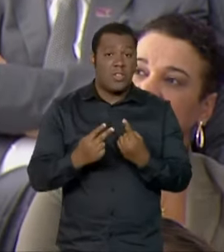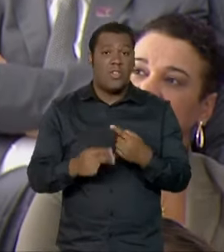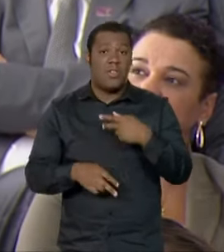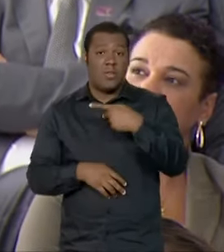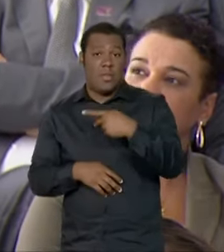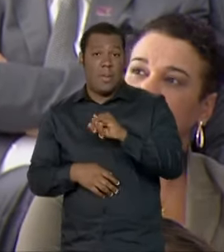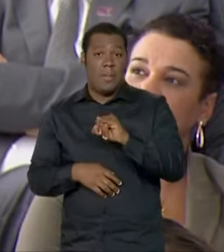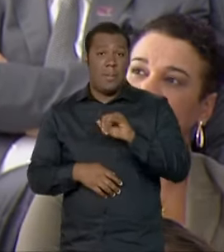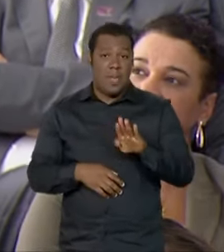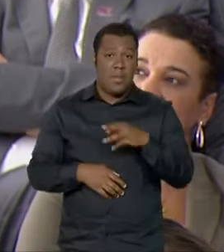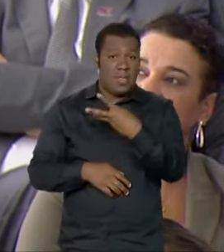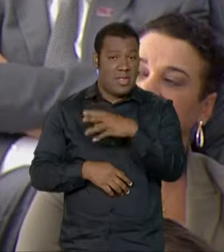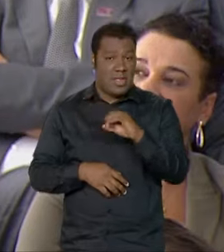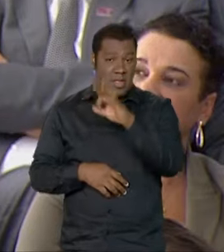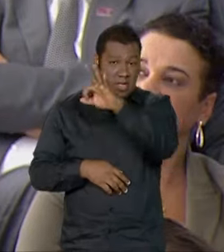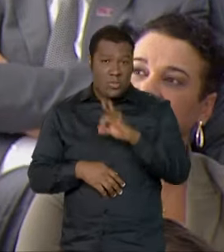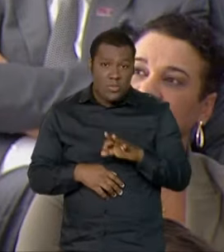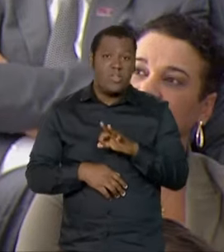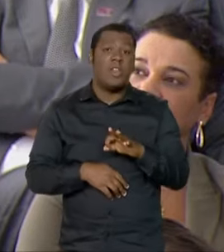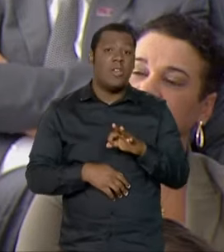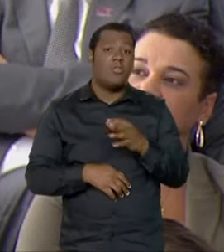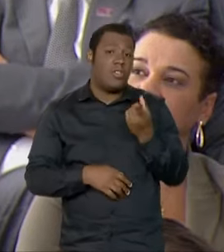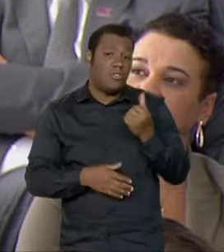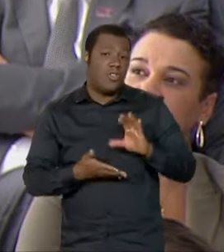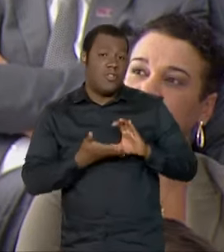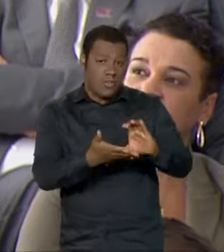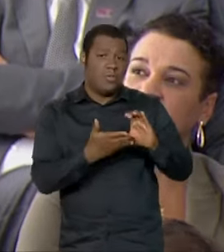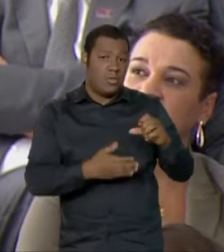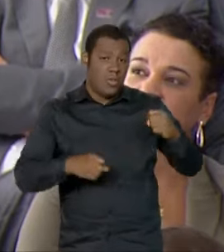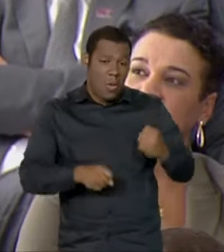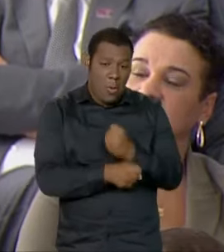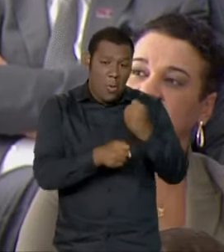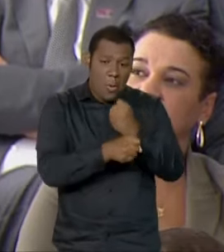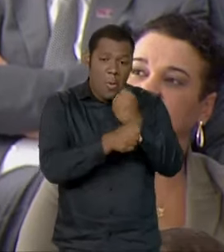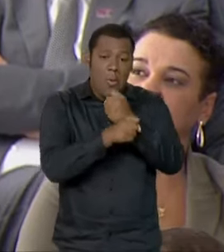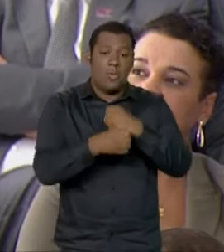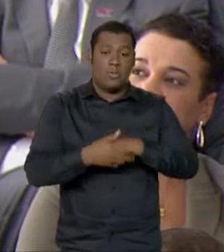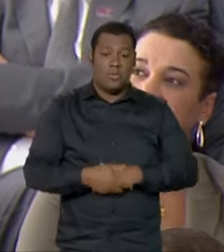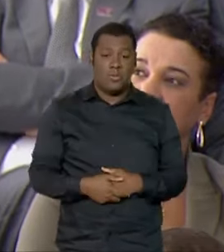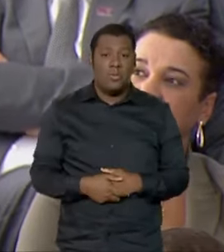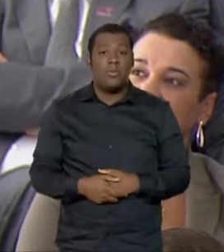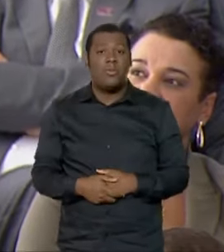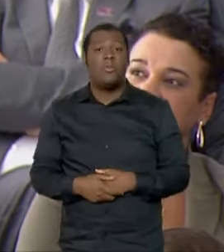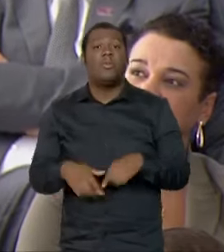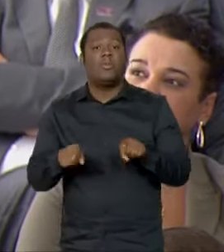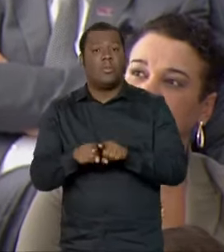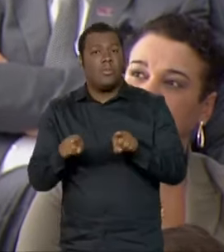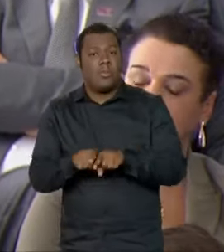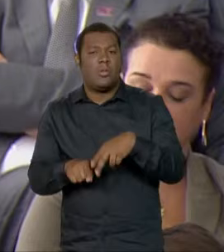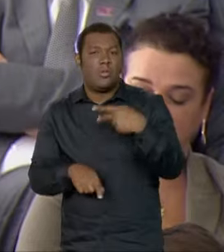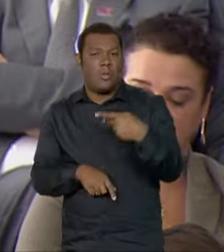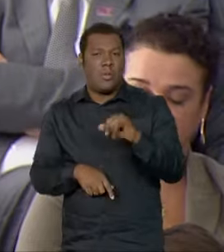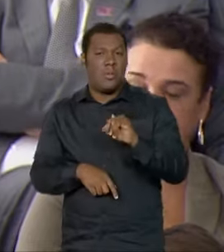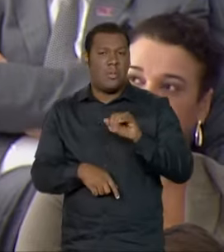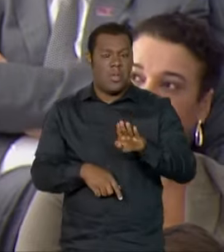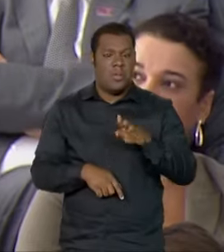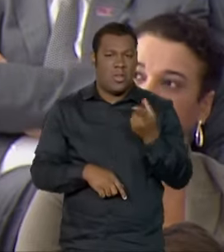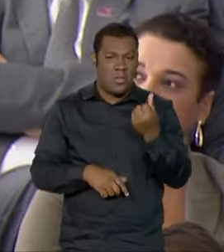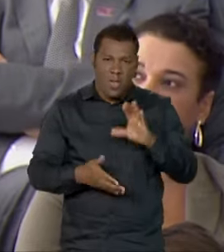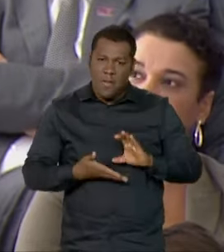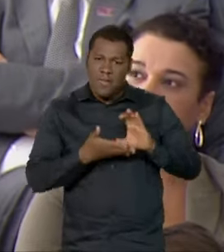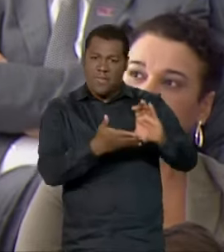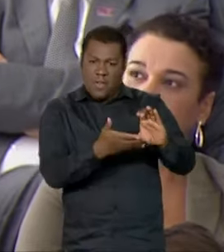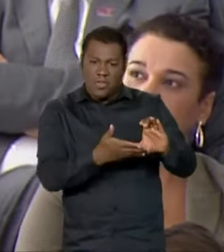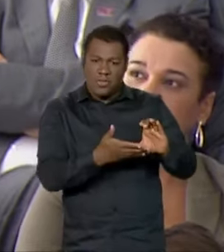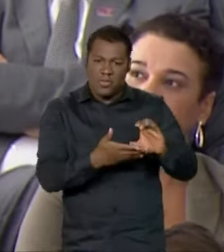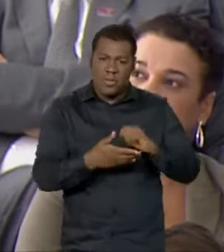Eu espero que esse país volte a ter 20, 25% de investimento do PIB no setor produtivo. O Haddad, a primeira